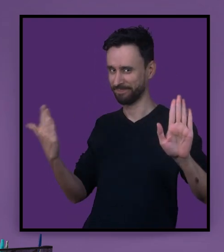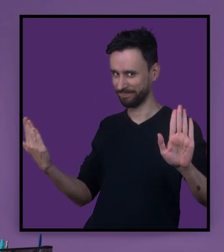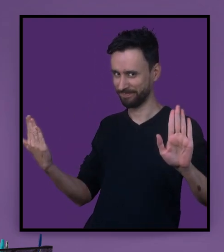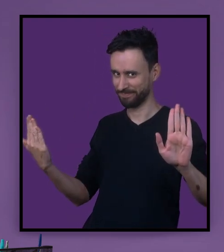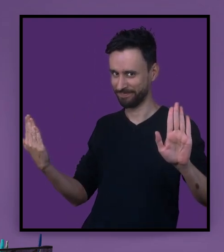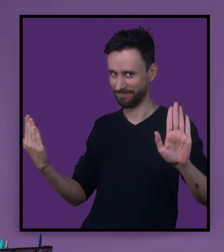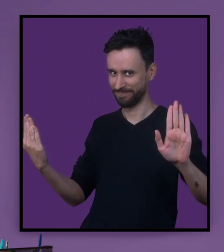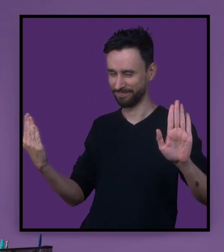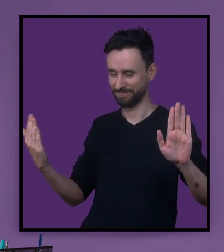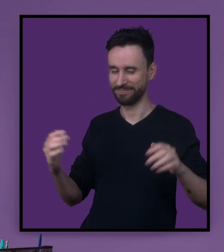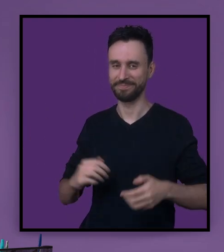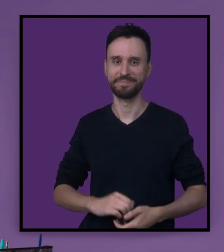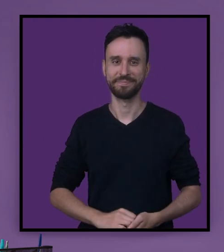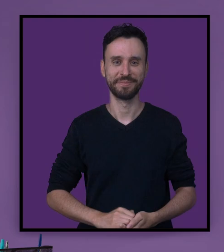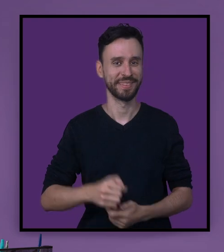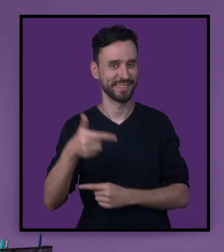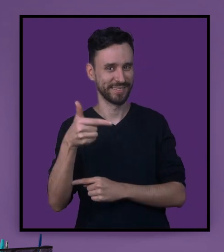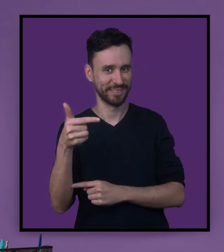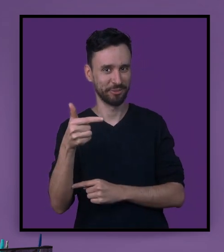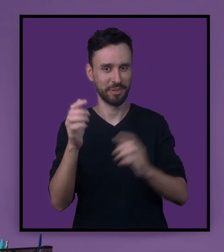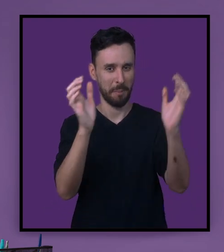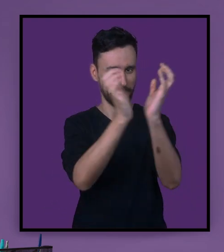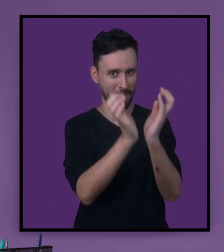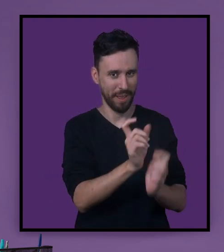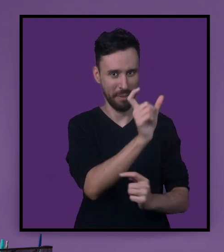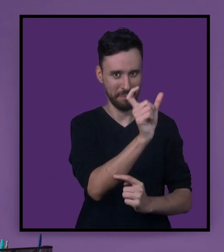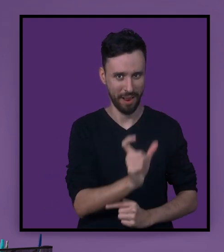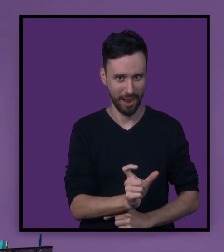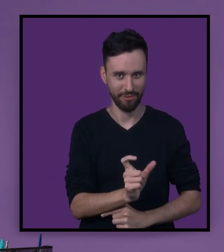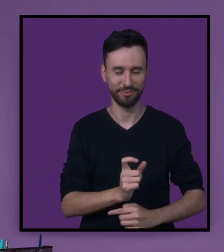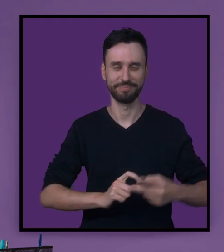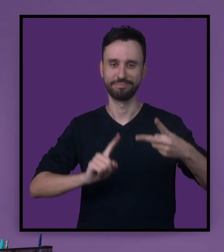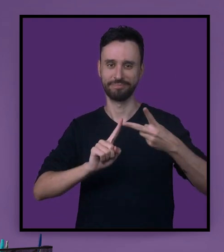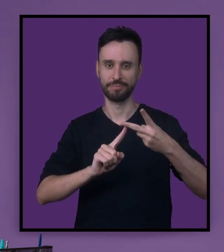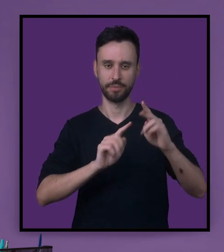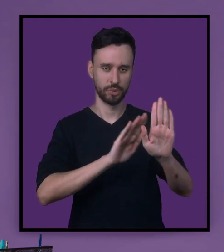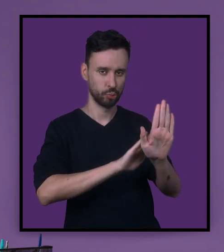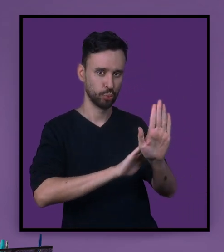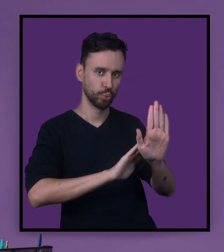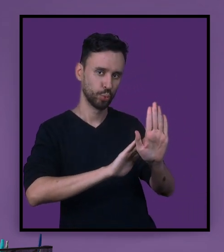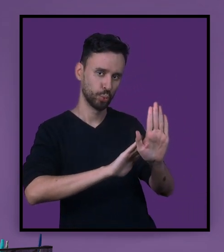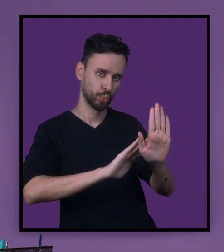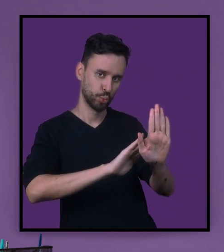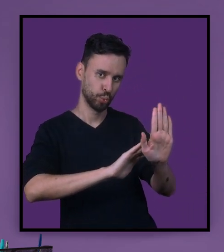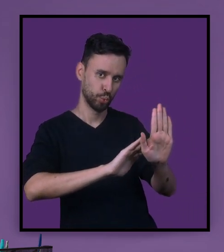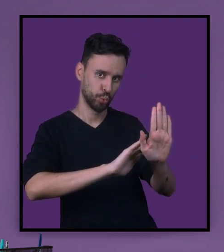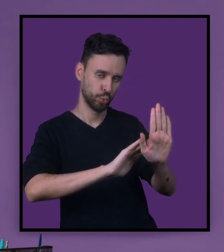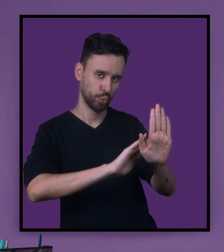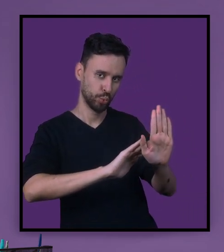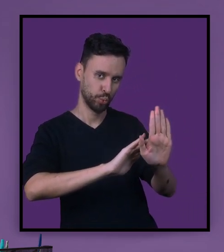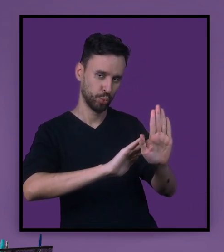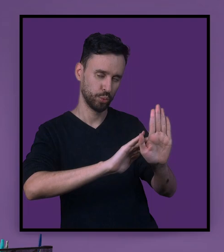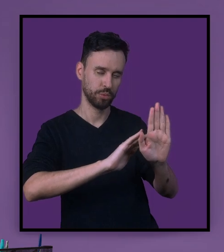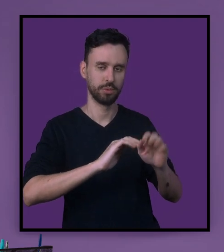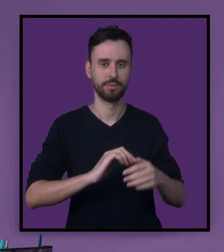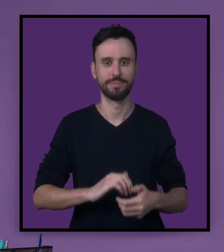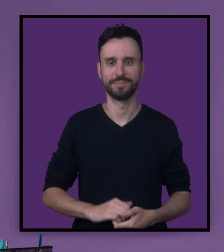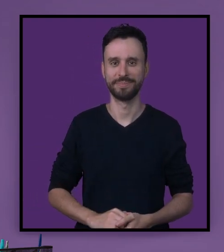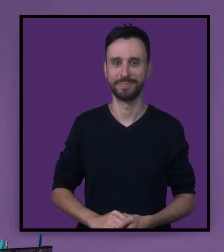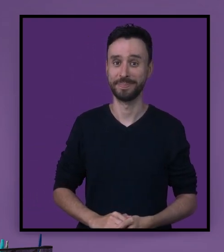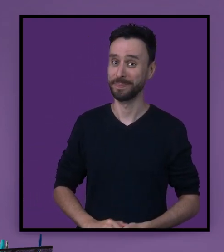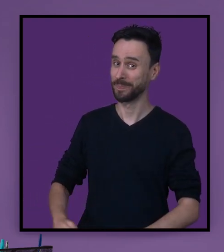figuras de palavras, antítese, figuras de palavras, eufemismo.